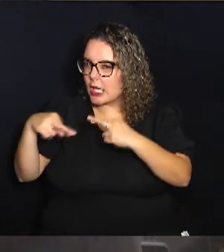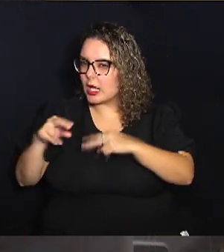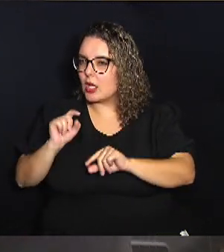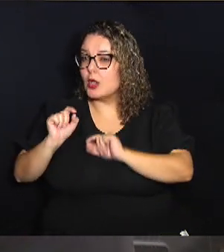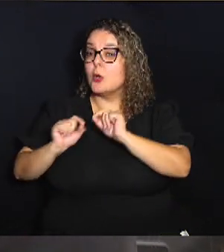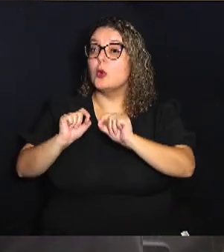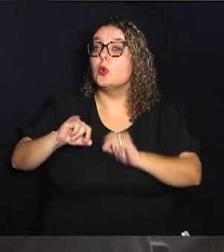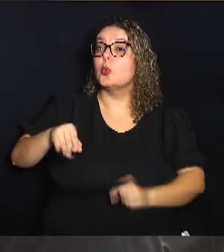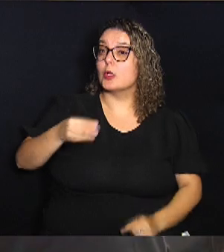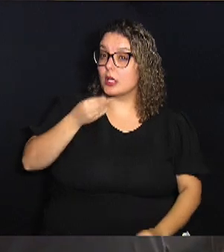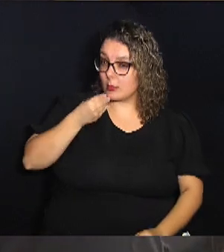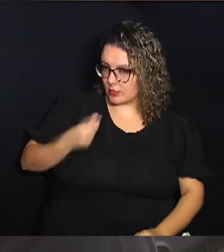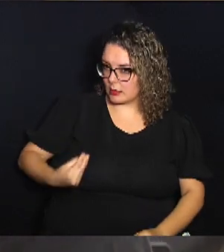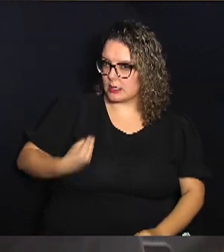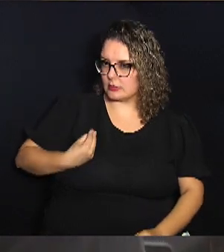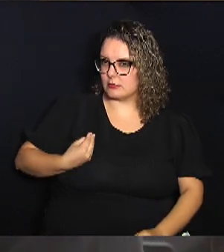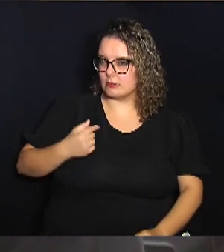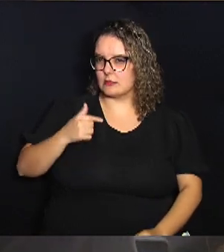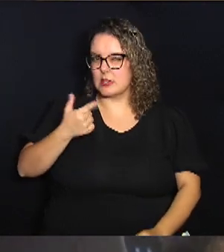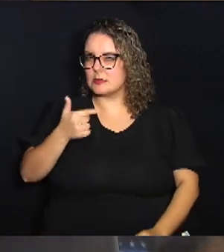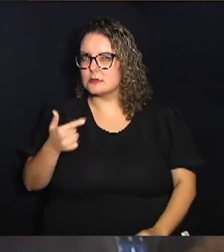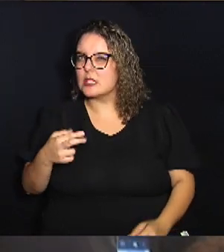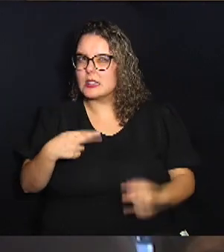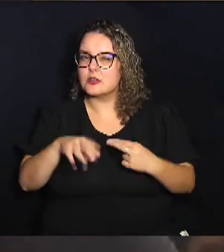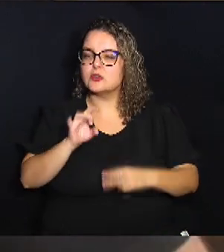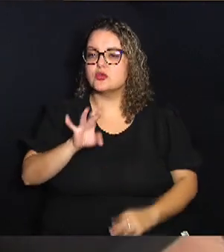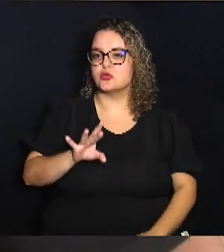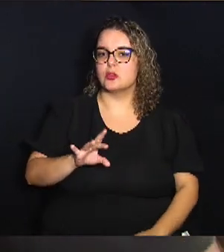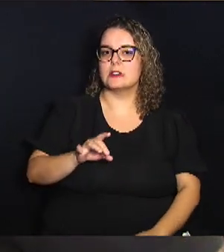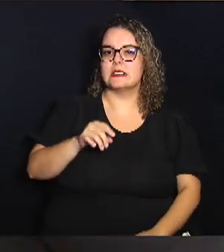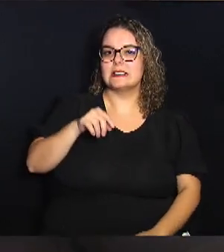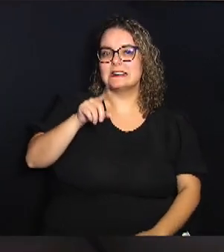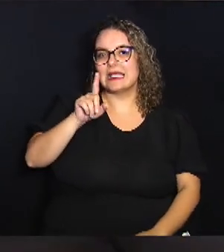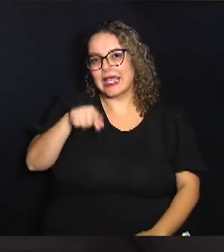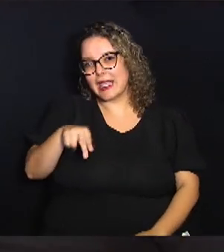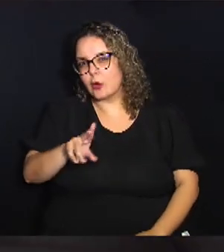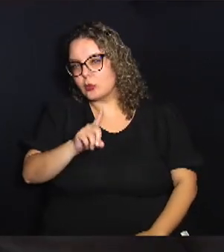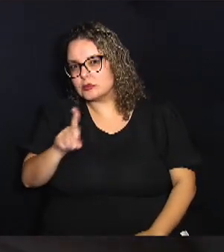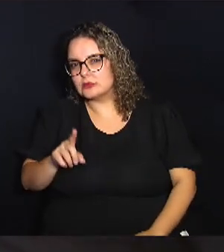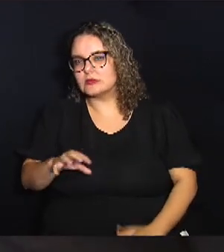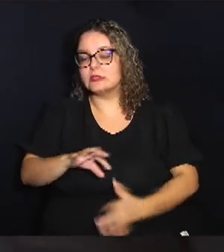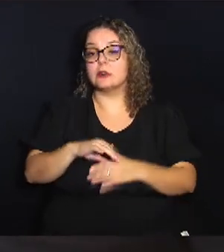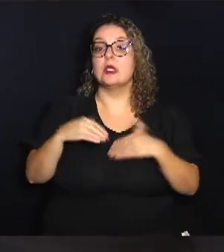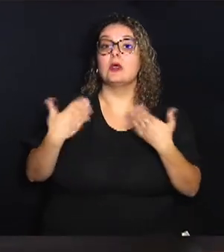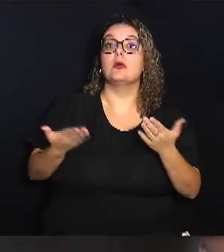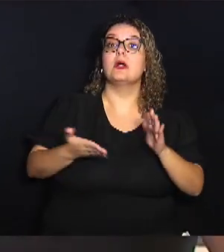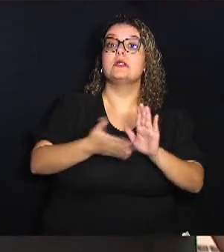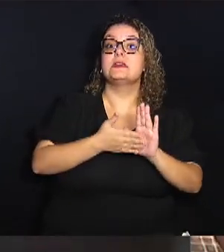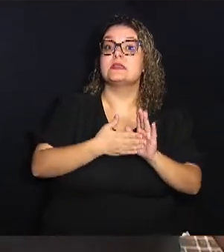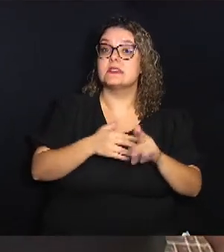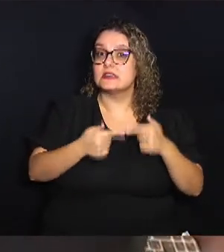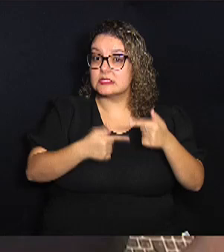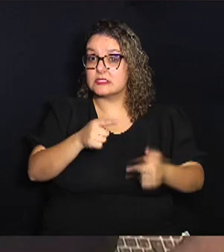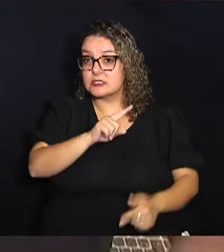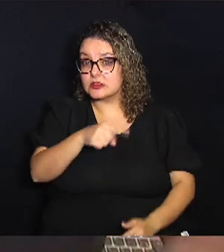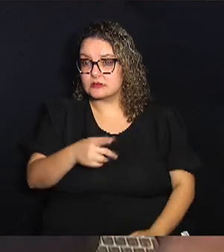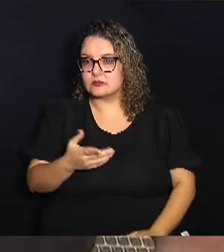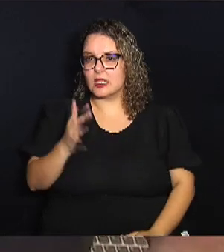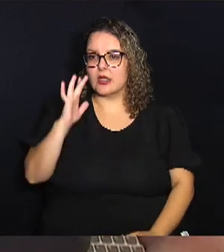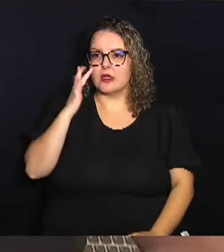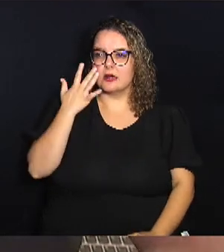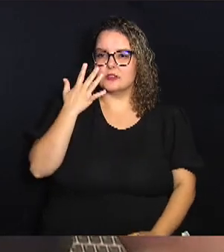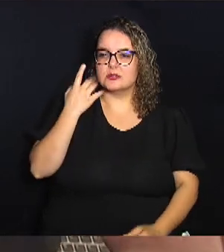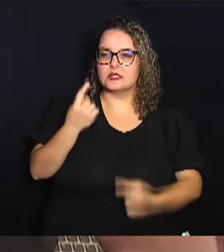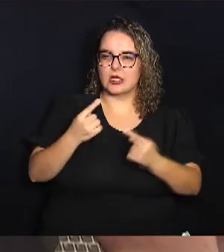se aproveita da vida, mas não tem a ver só com ser ou não líder. E para você, qual que seria esse propósito dessa geração Z? Eu acho que